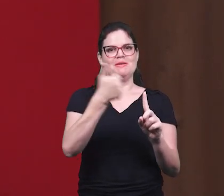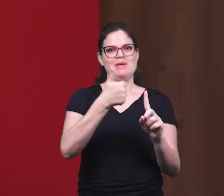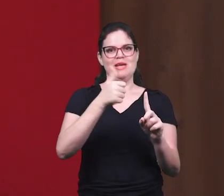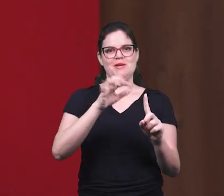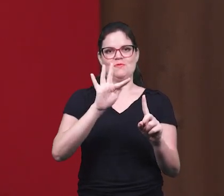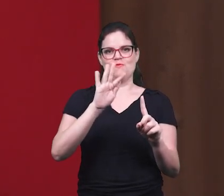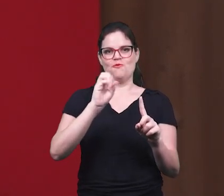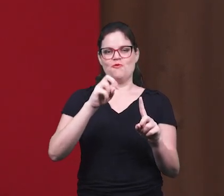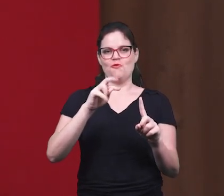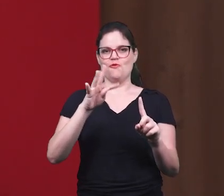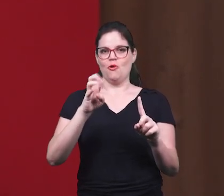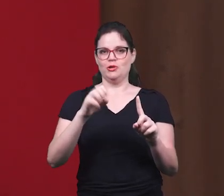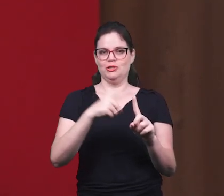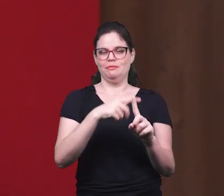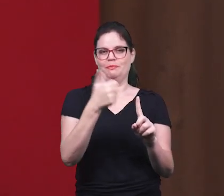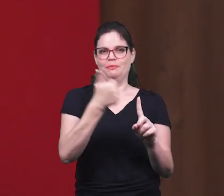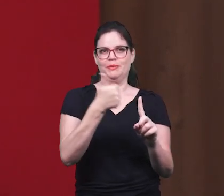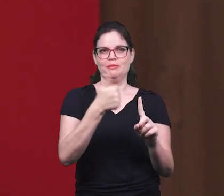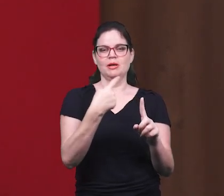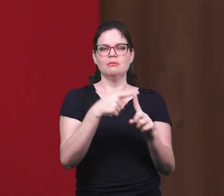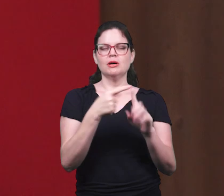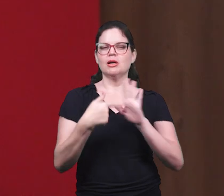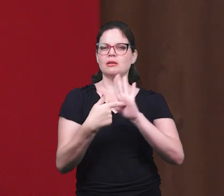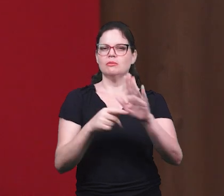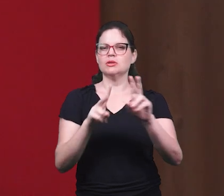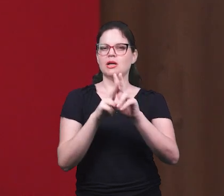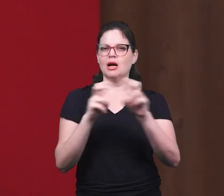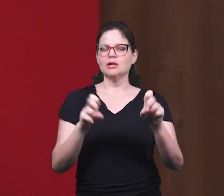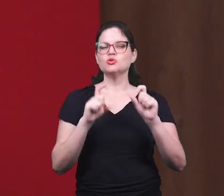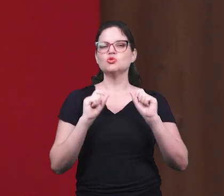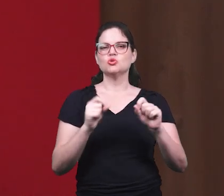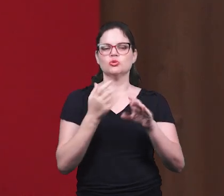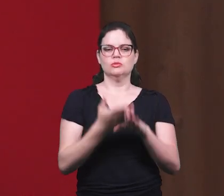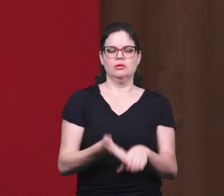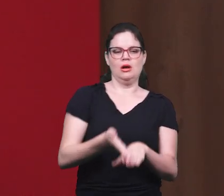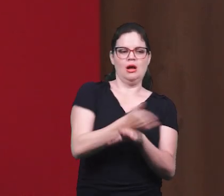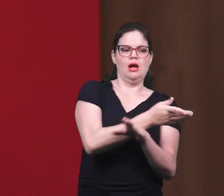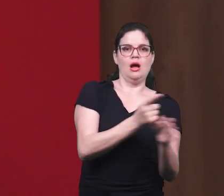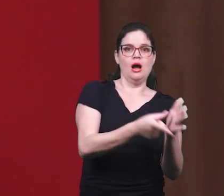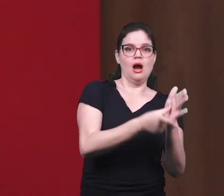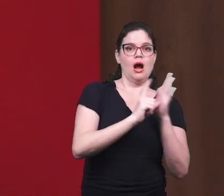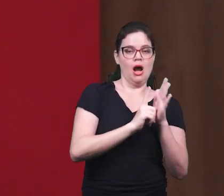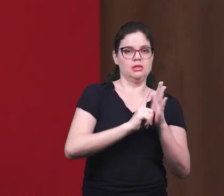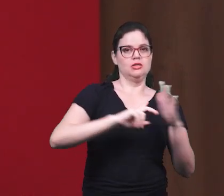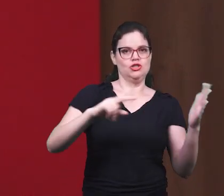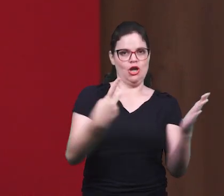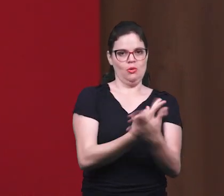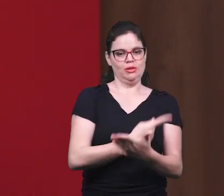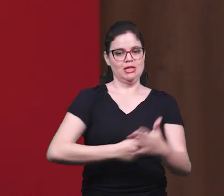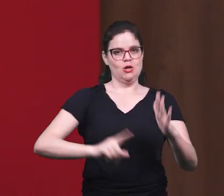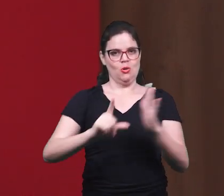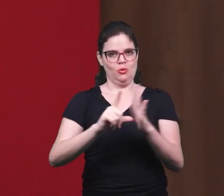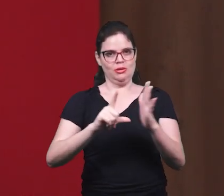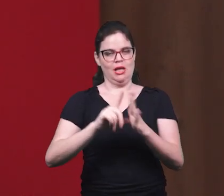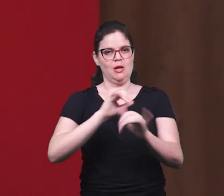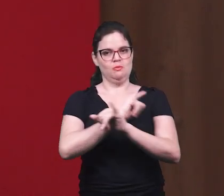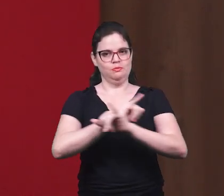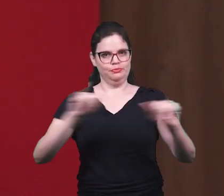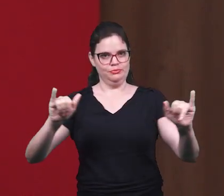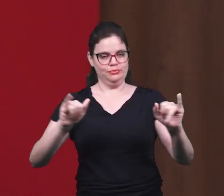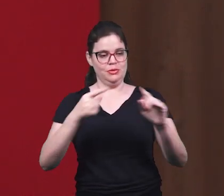falando ali dos pré-reformadores e também dos reformadores. Por quê? Porque ele